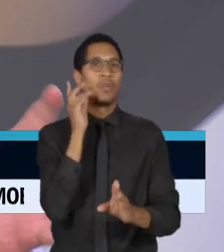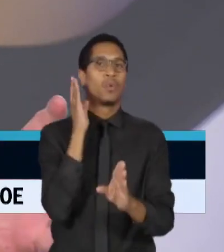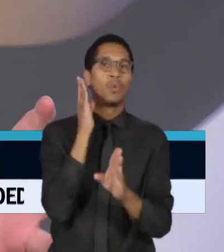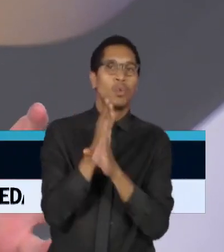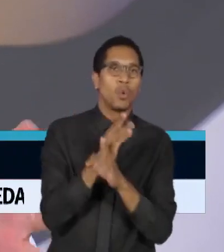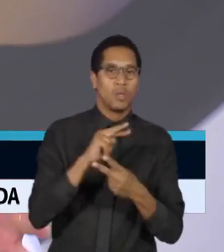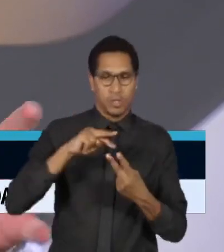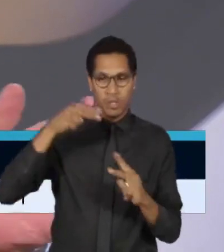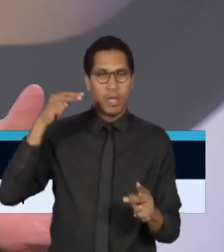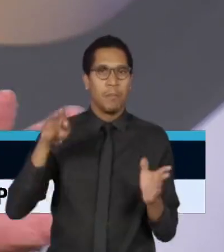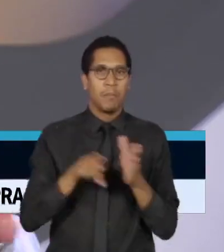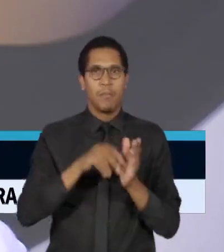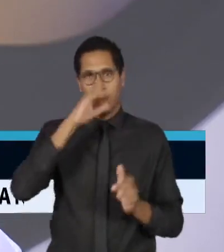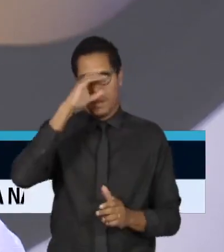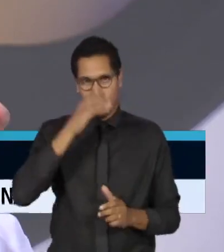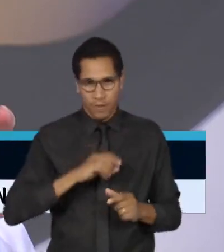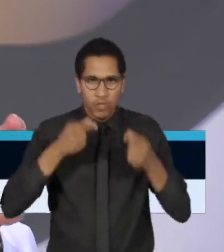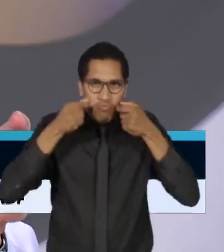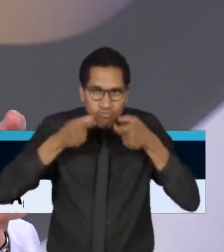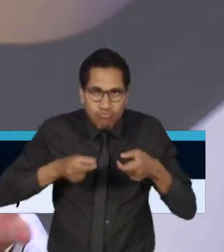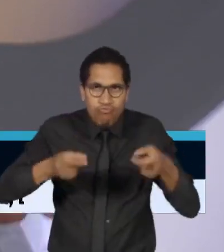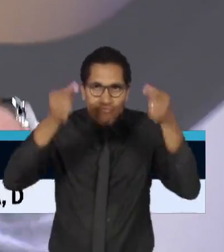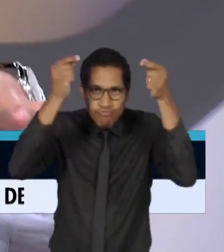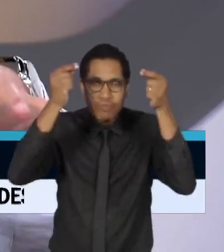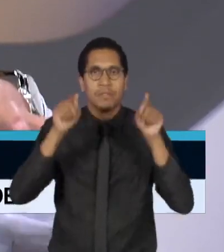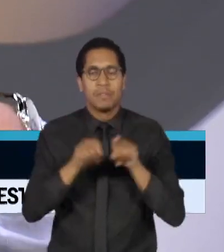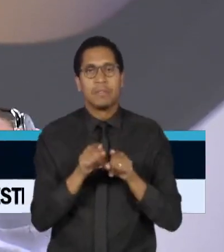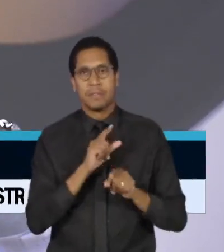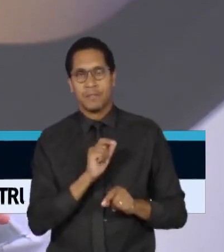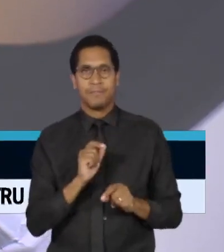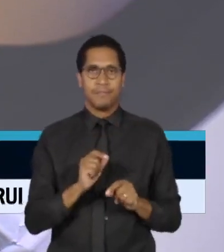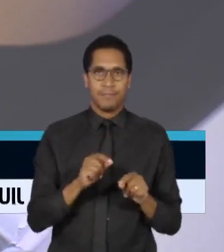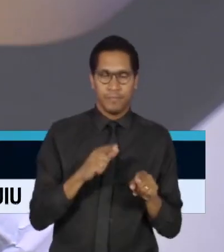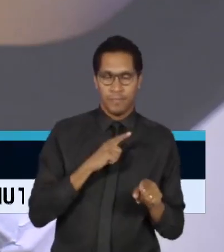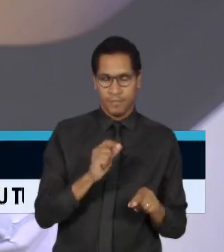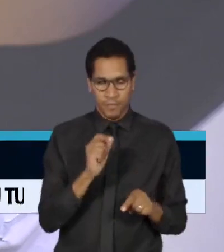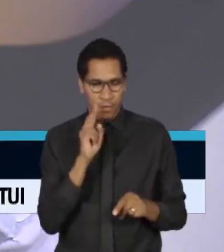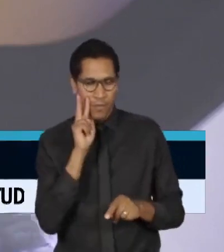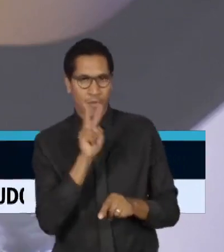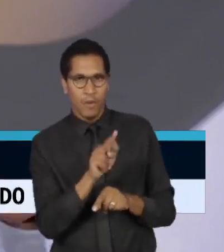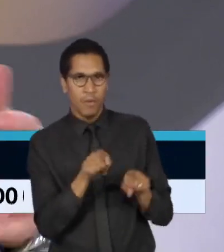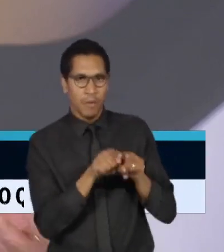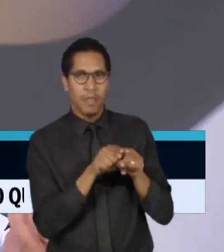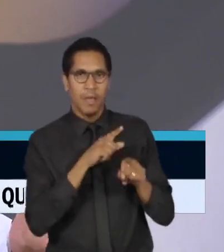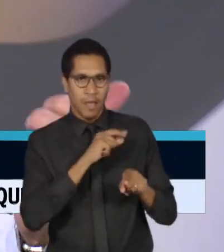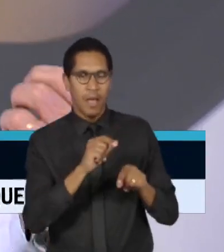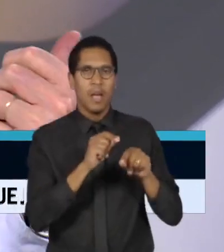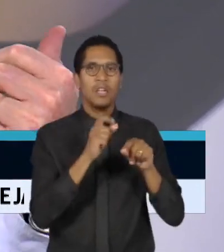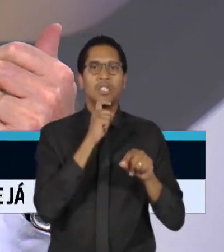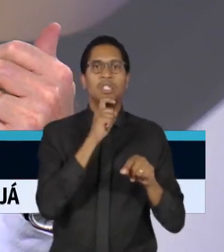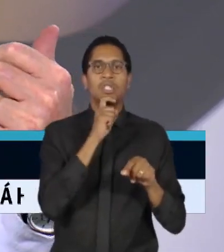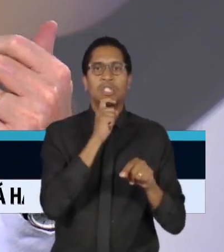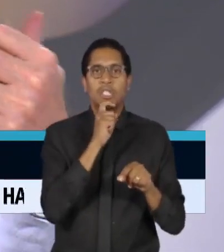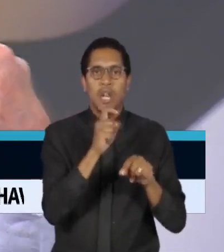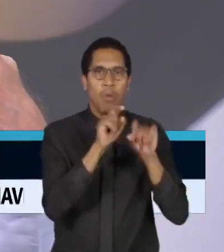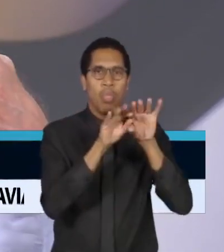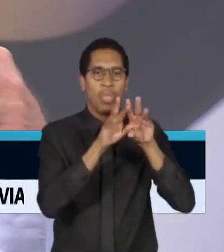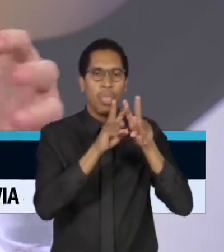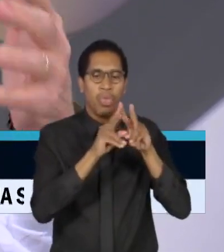de um mamute. Agora, junto com o DNA do mamute, o derretimento dessa parte coberta de gelo vai